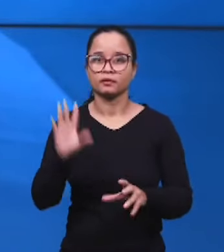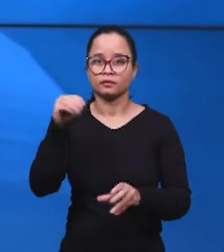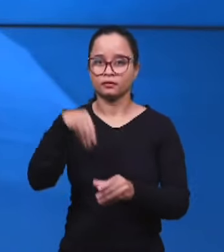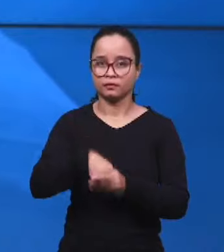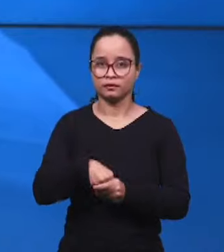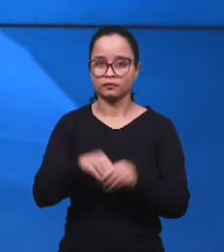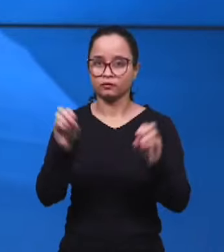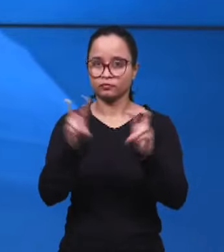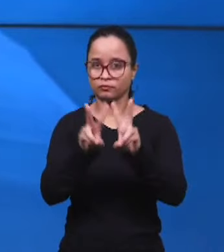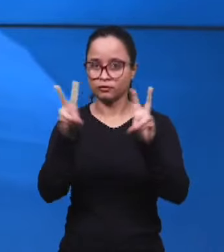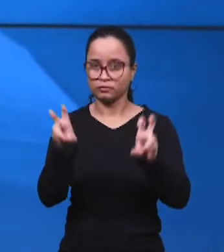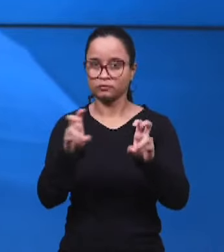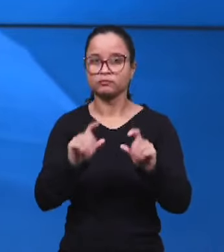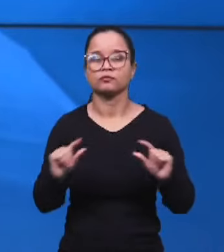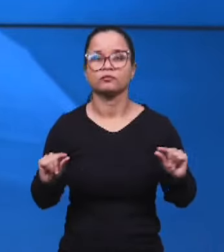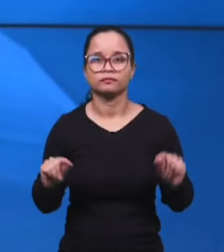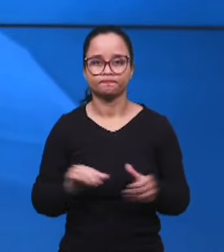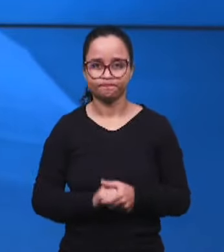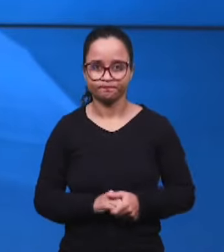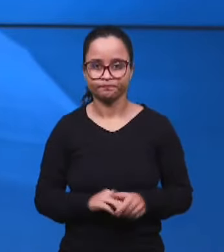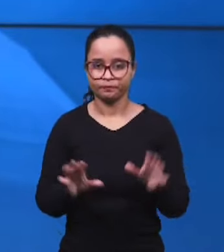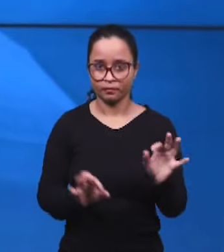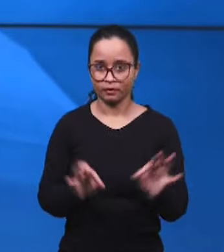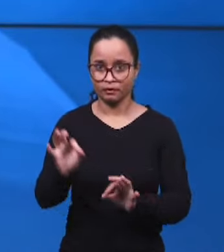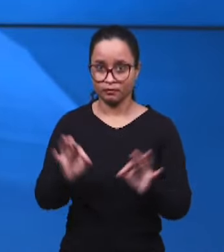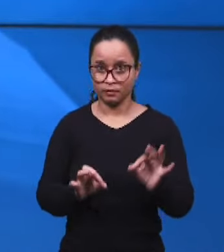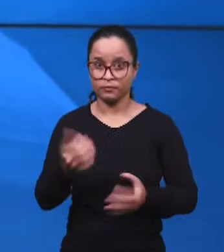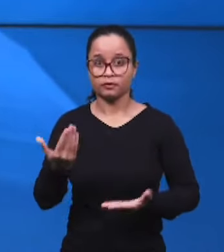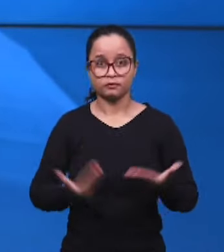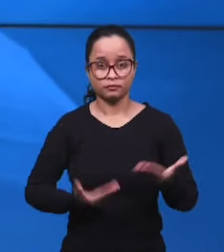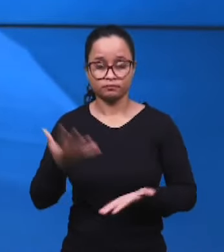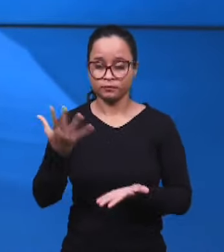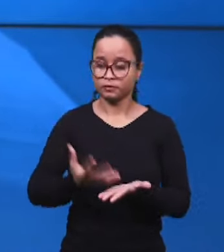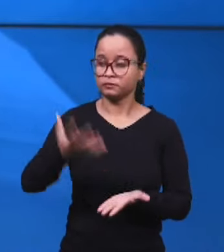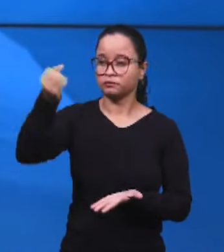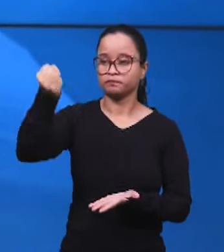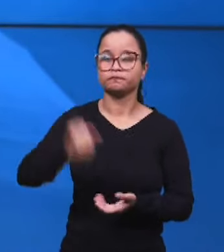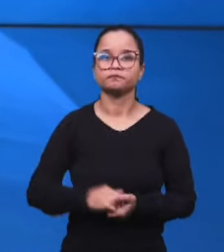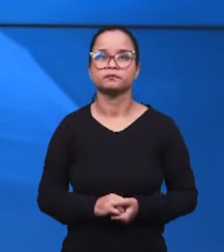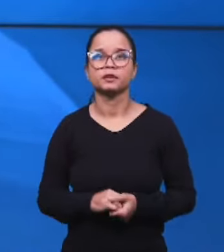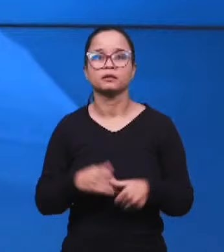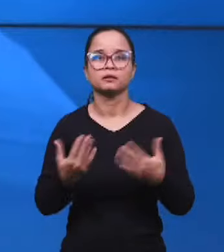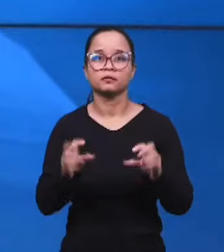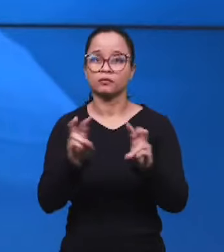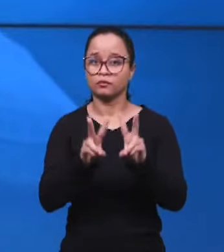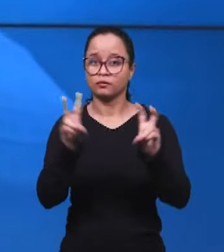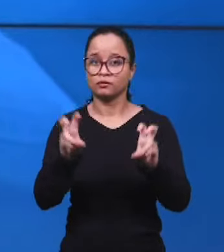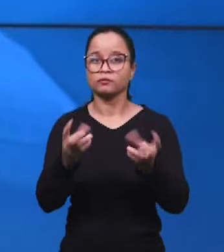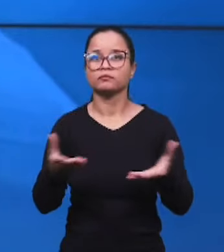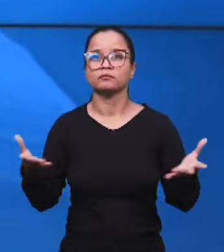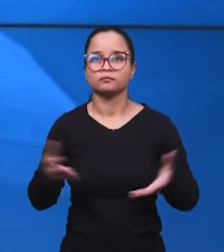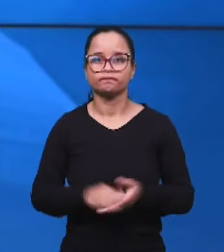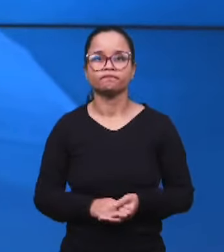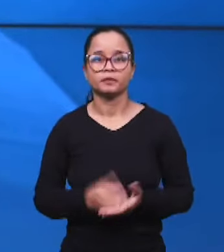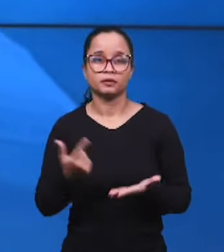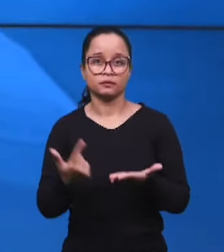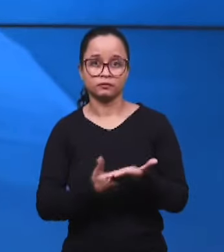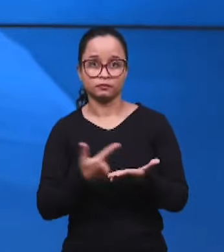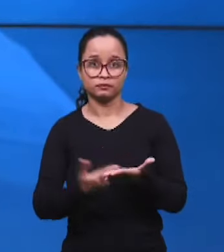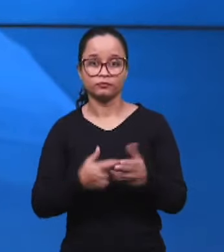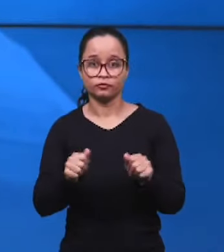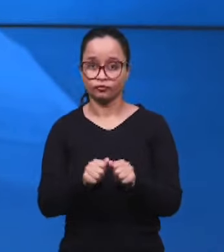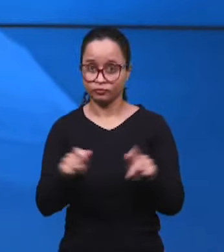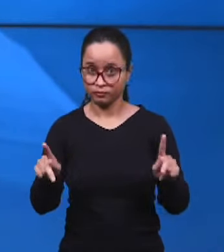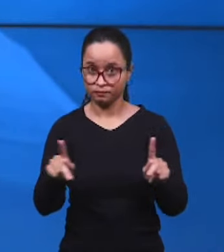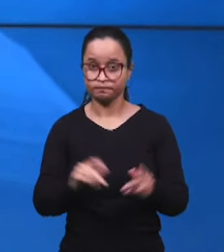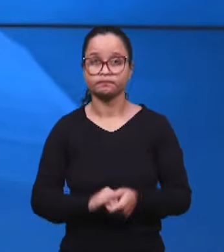mesmo tema, que é o preparo da igreja para o arrebatamento. E o nosso assunto agora entrou no livro de Apocalipse, e por